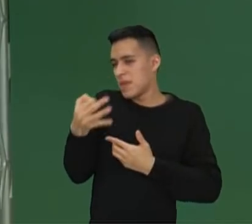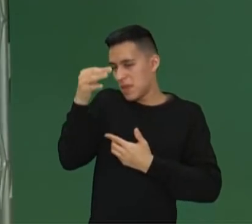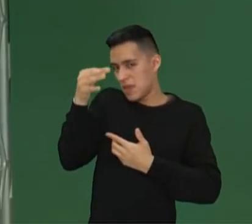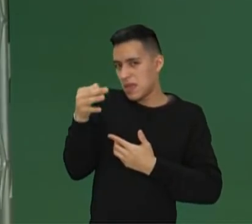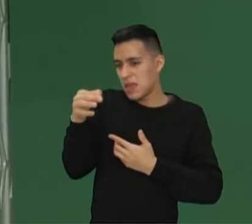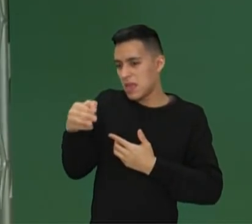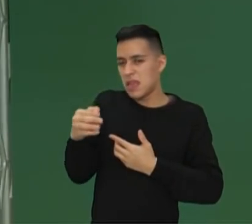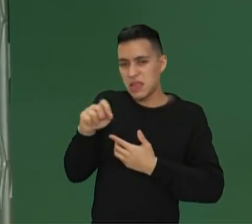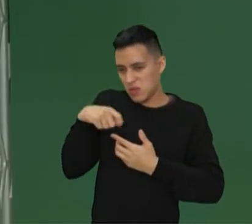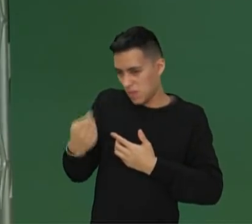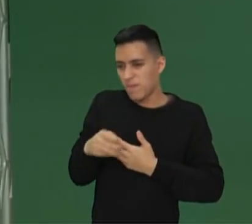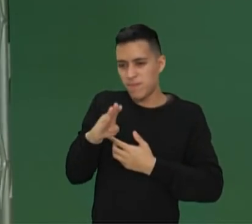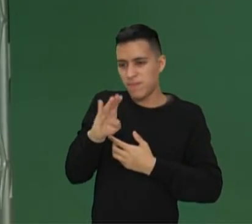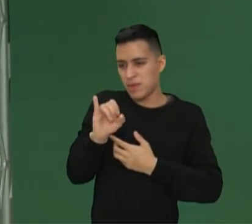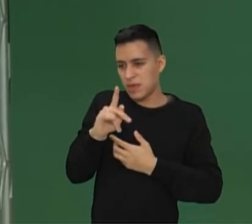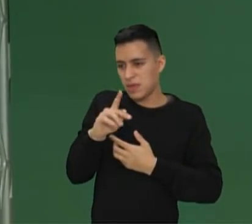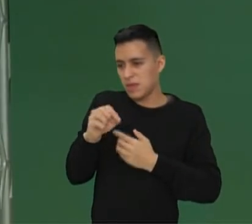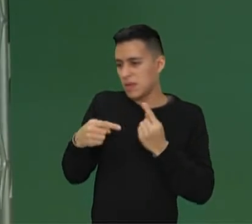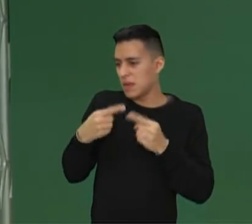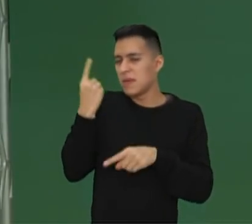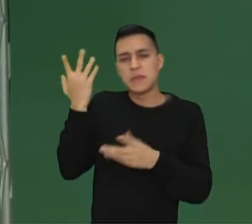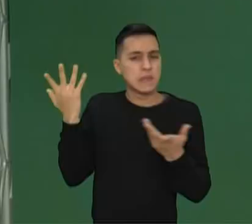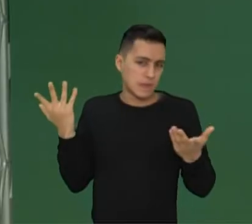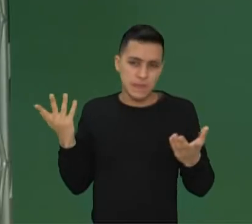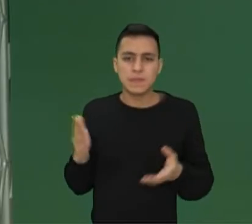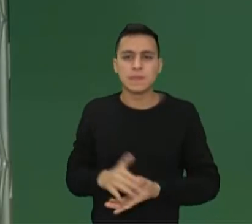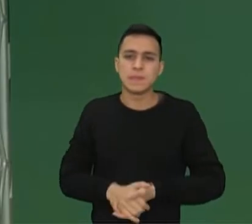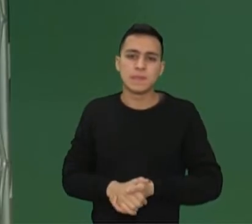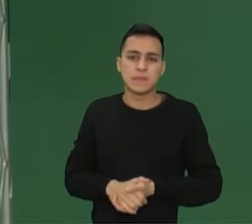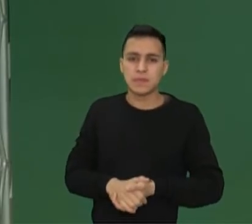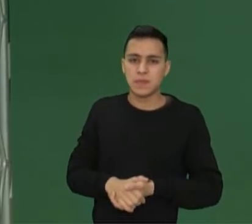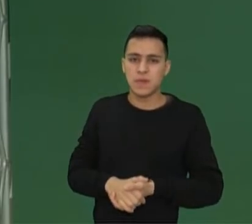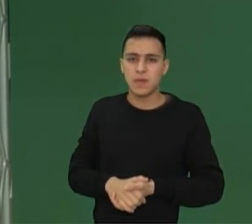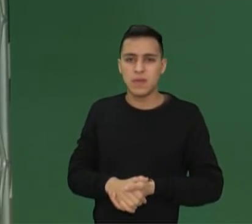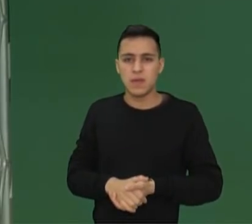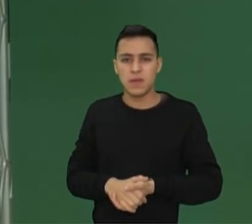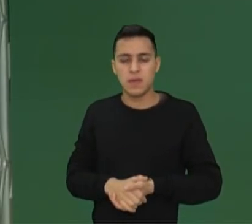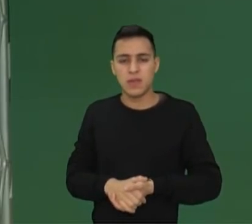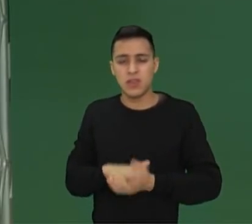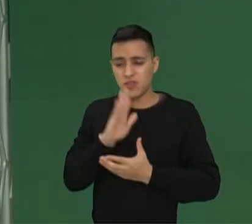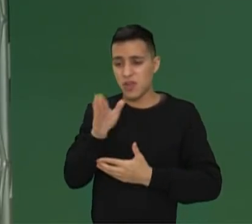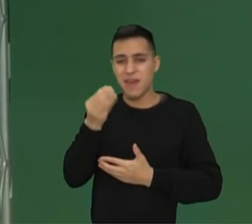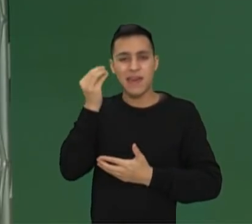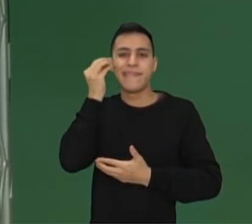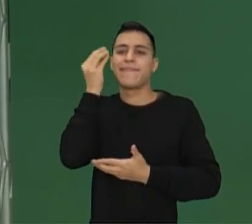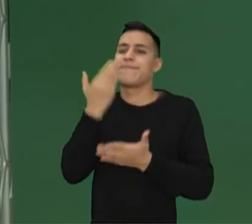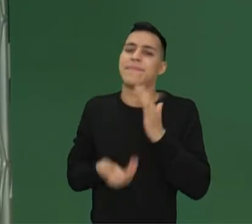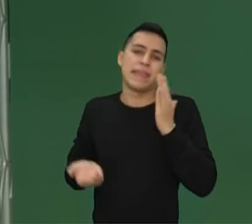opção do bispo aqui, também está sendo uma jogada totalmente irregular e já foi uma chance sua.